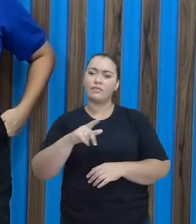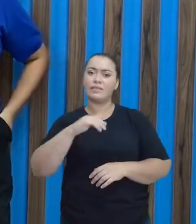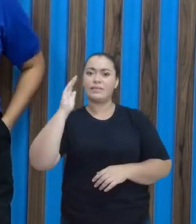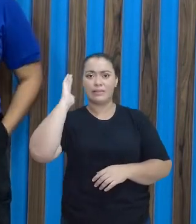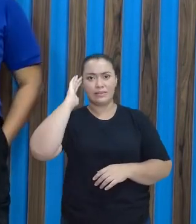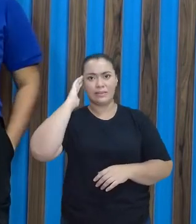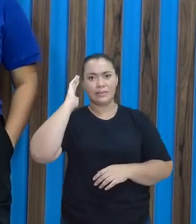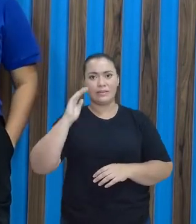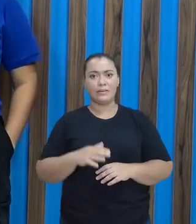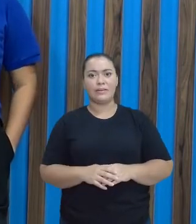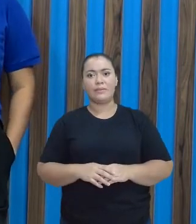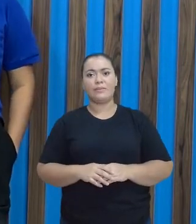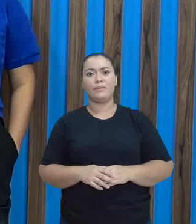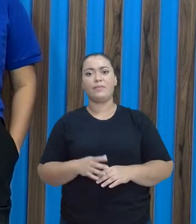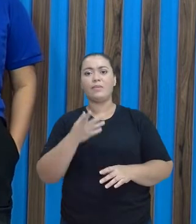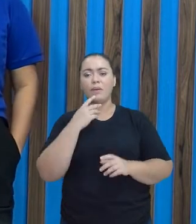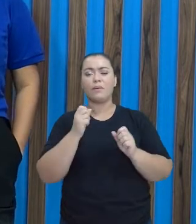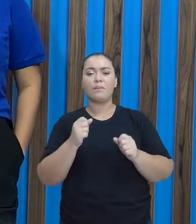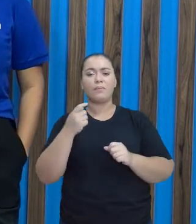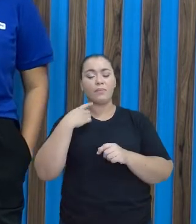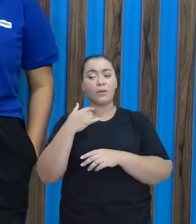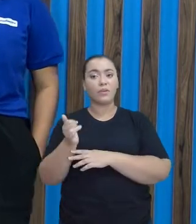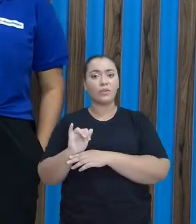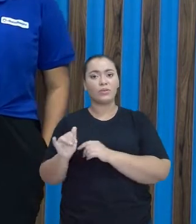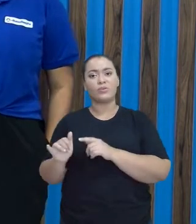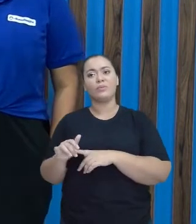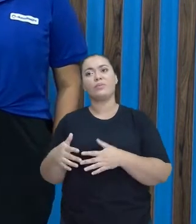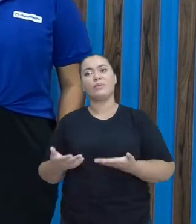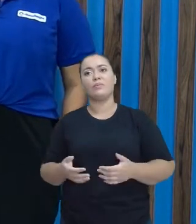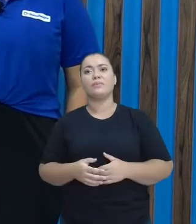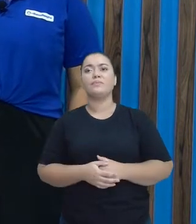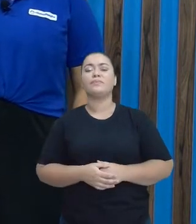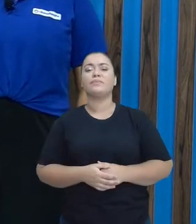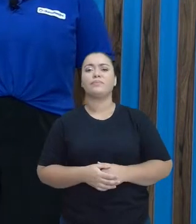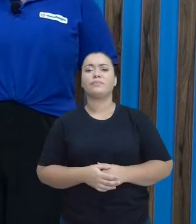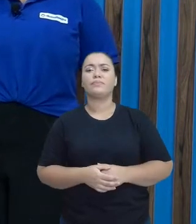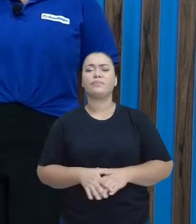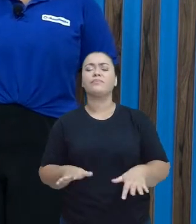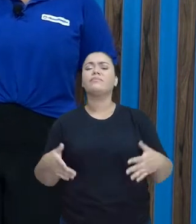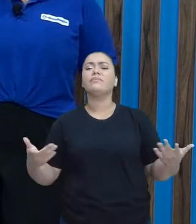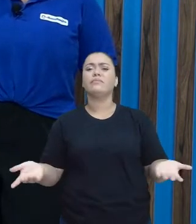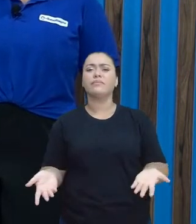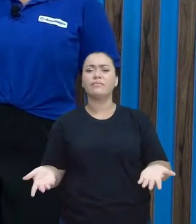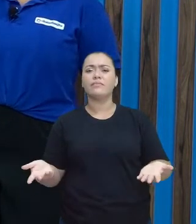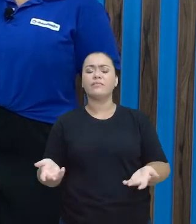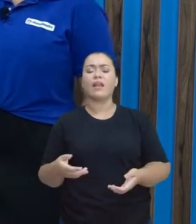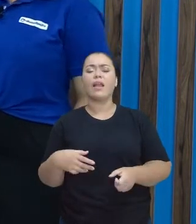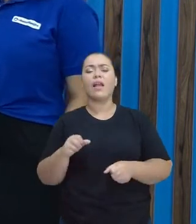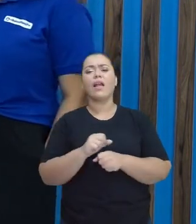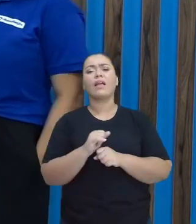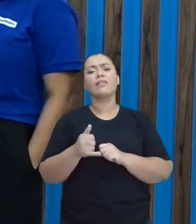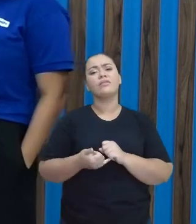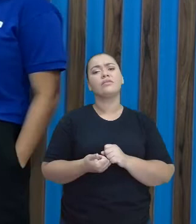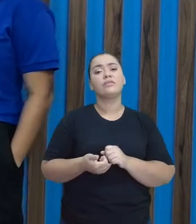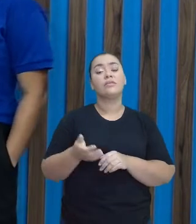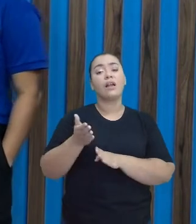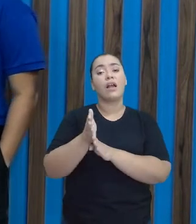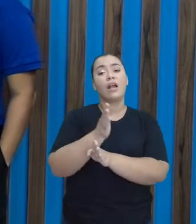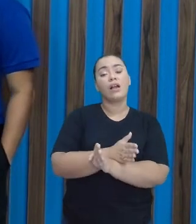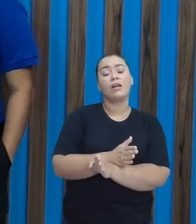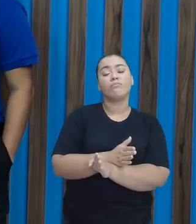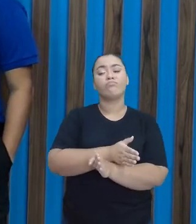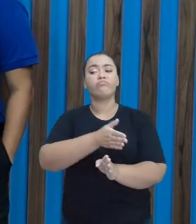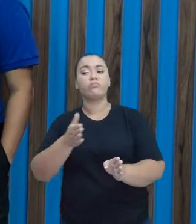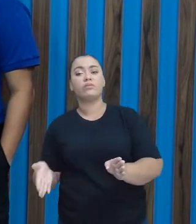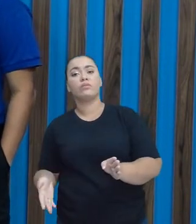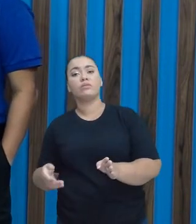sabem que vocês podem gritar lá no YouTube, né? E aí? Adjetivo antes ou depois do